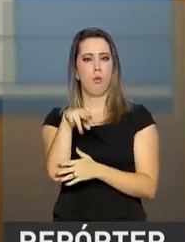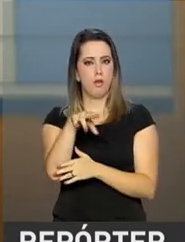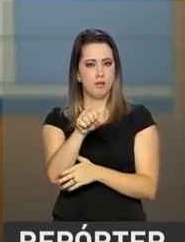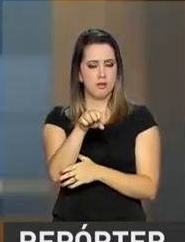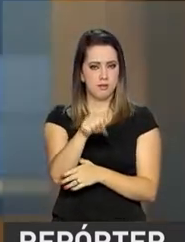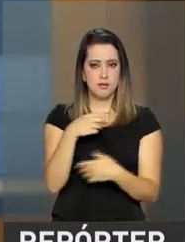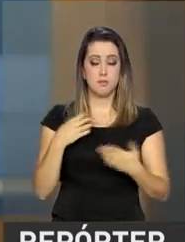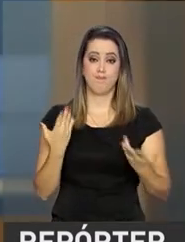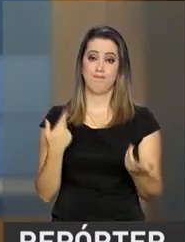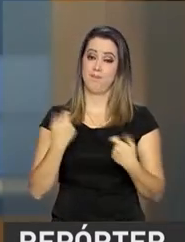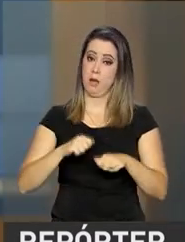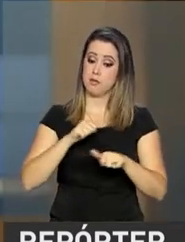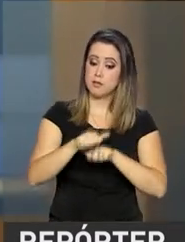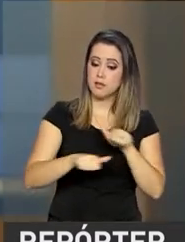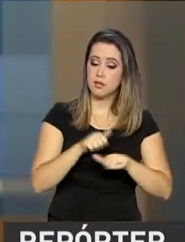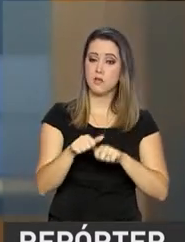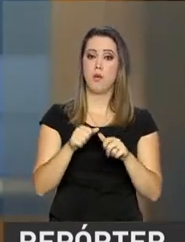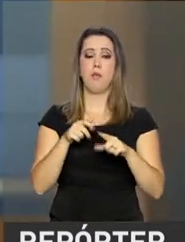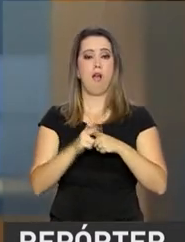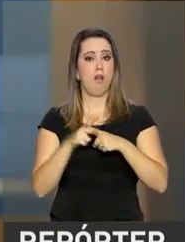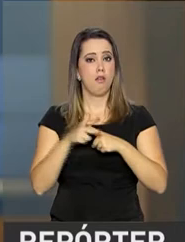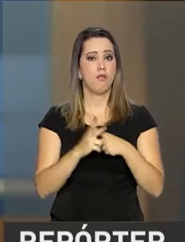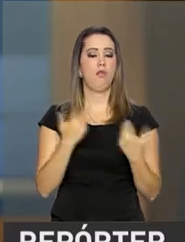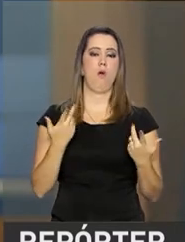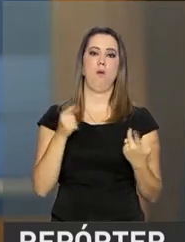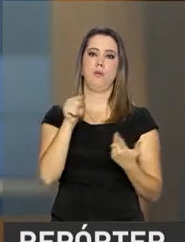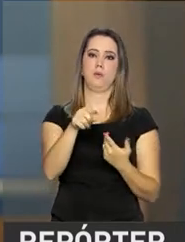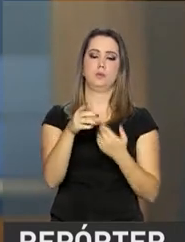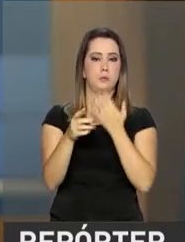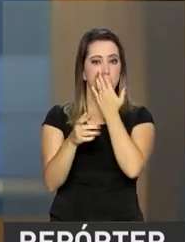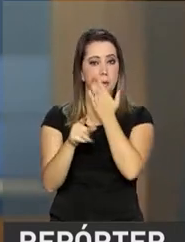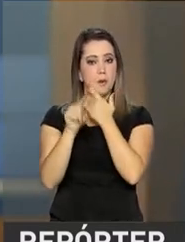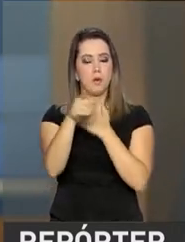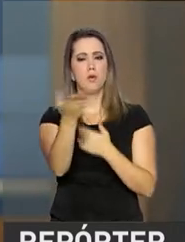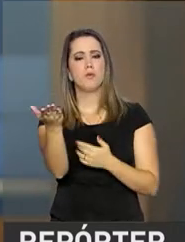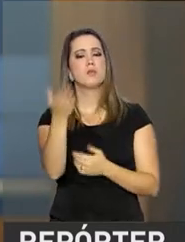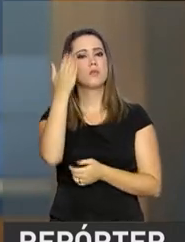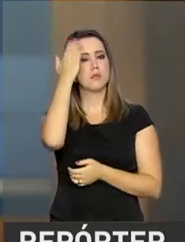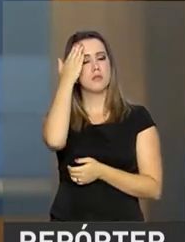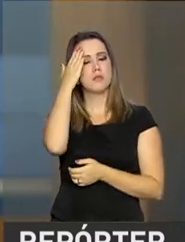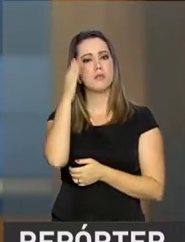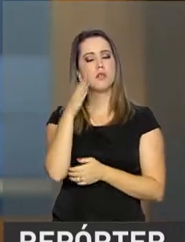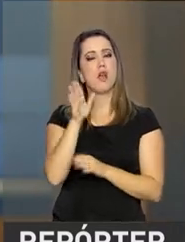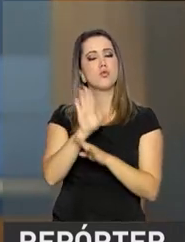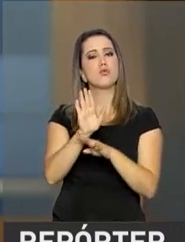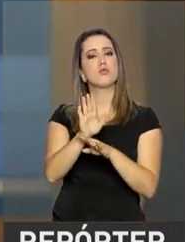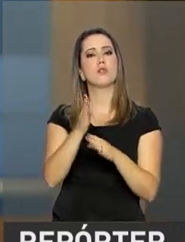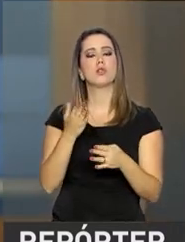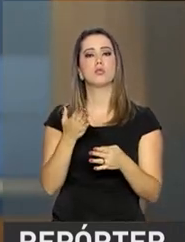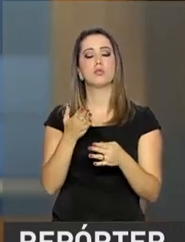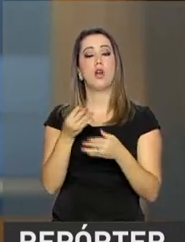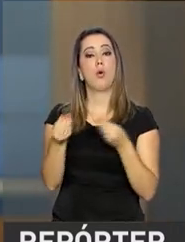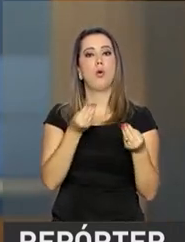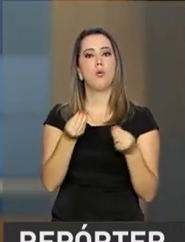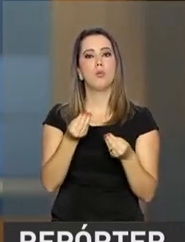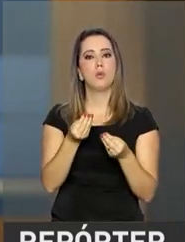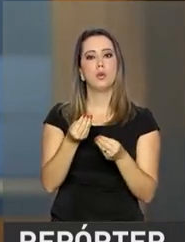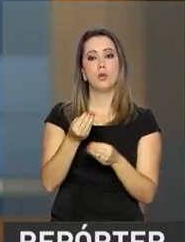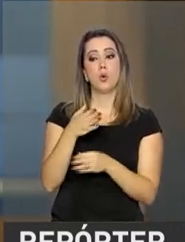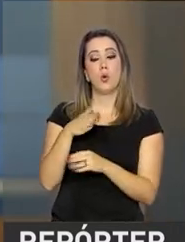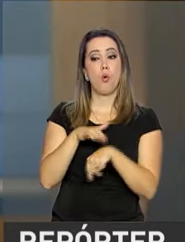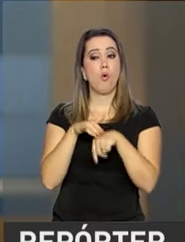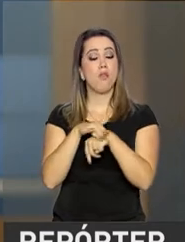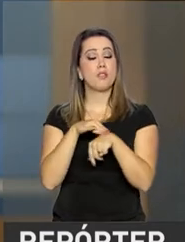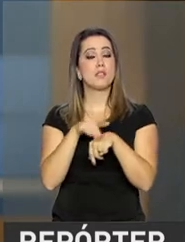a reforma e como é que vocês podem ajudar e ser o mais importante vocês podem ajudar falando com o seu deputado